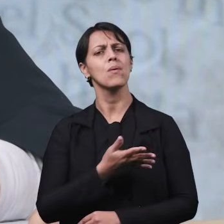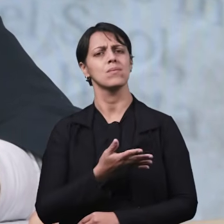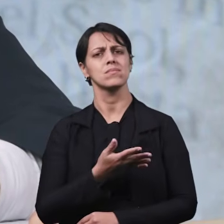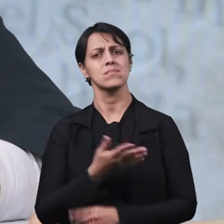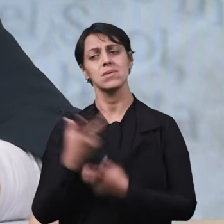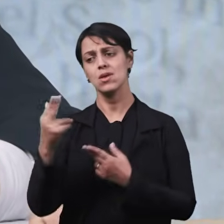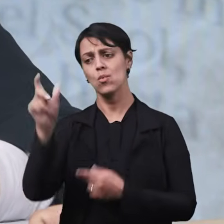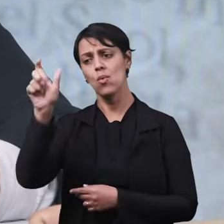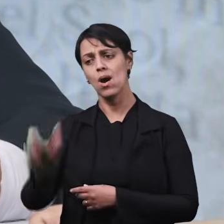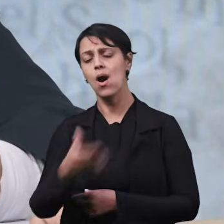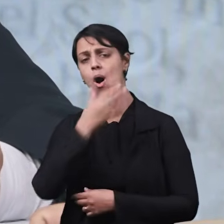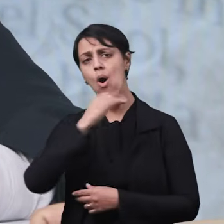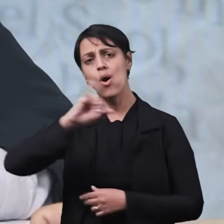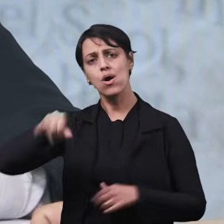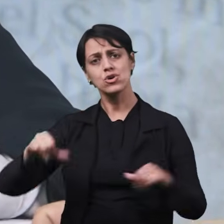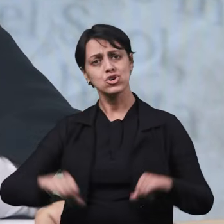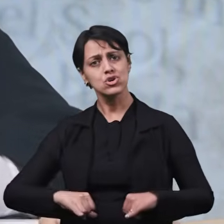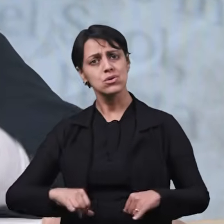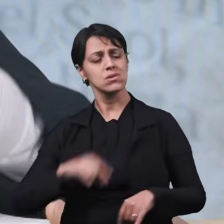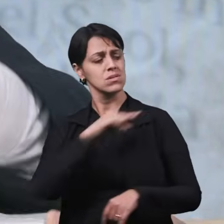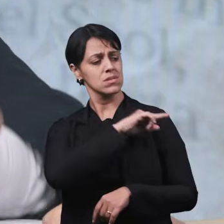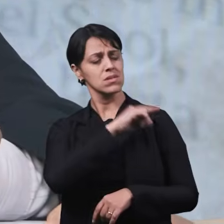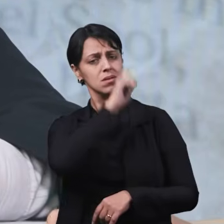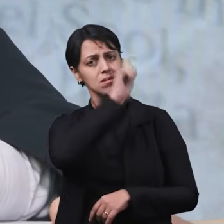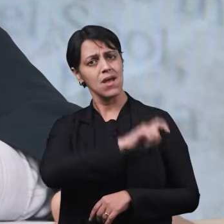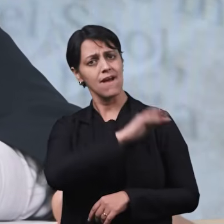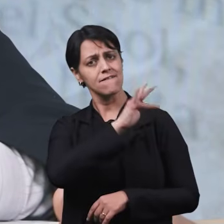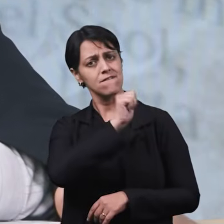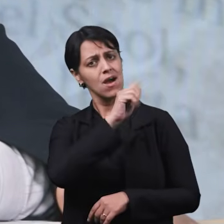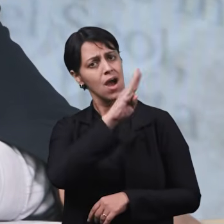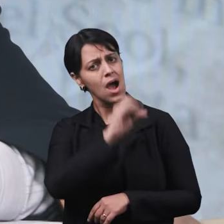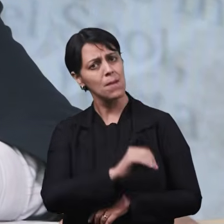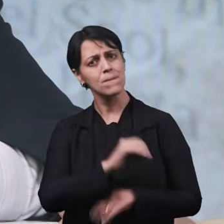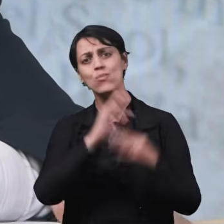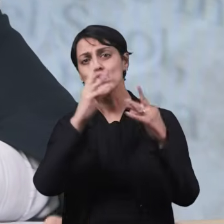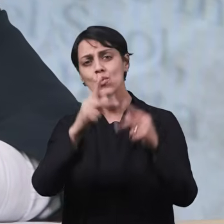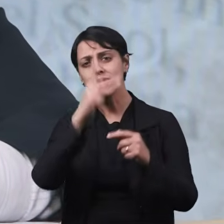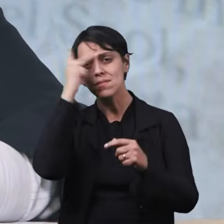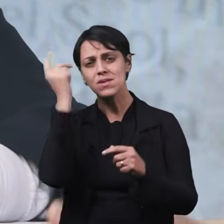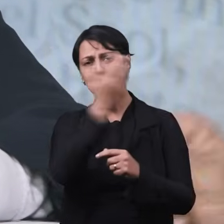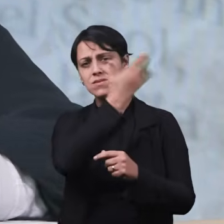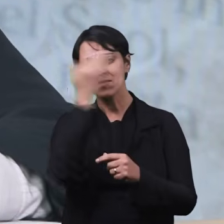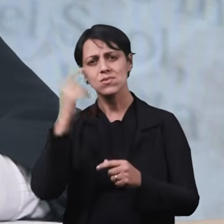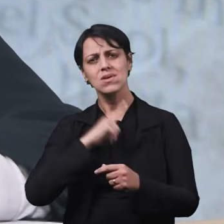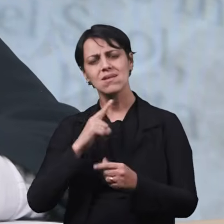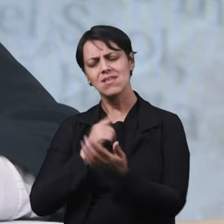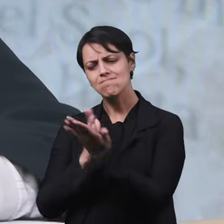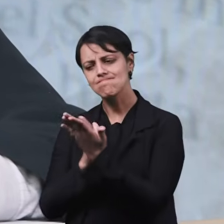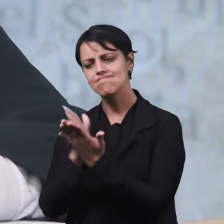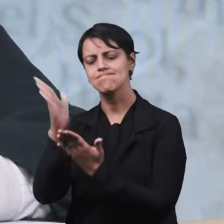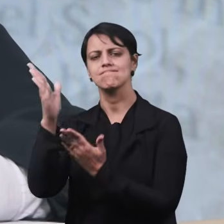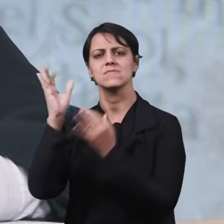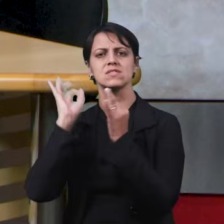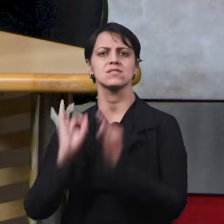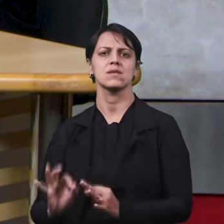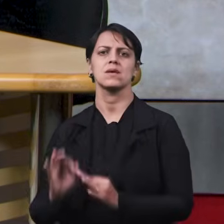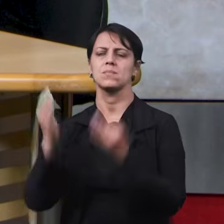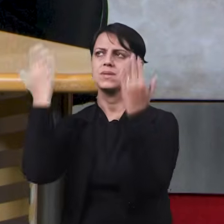foi com Jó, como foi com o Fábio Canal, é com todos aqueles que na sabedoria se mantêm retos na presença do